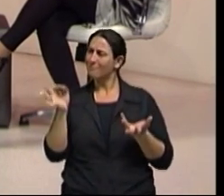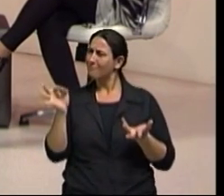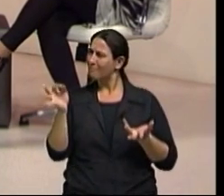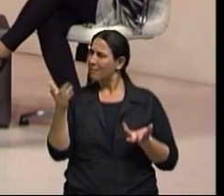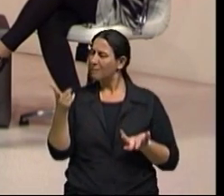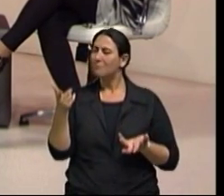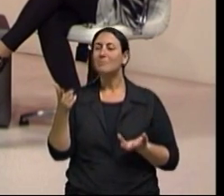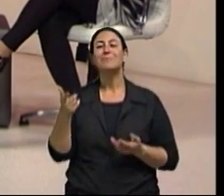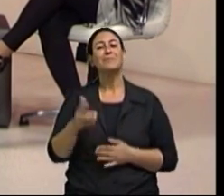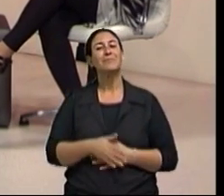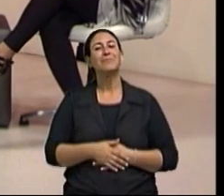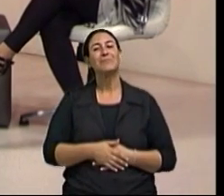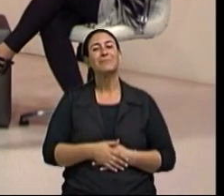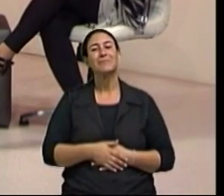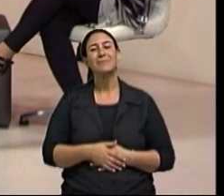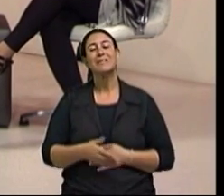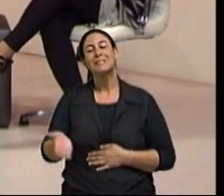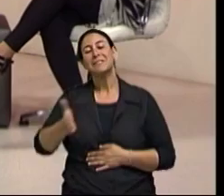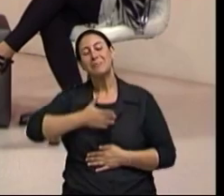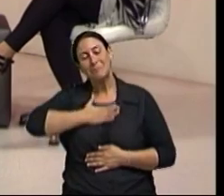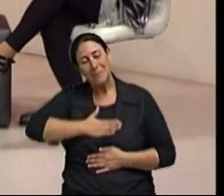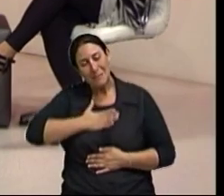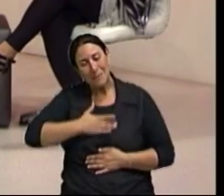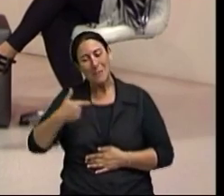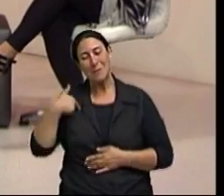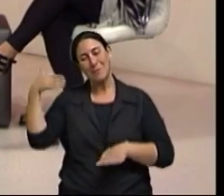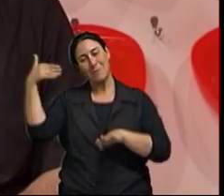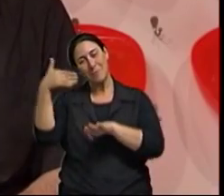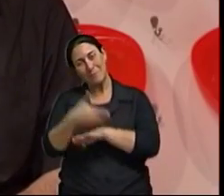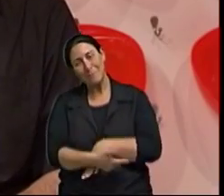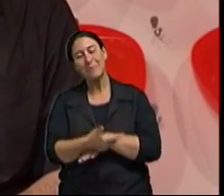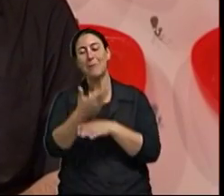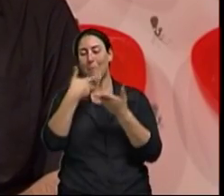dúvida. Um prazer estar no programa, que bom, né? Contar com a sua presença aqui. E a gente poder aqui